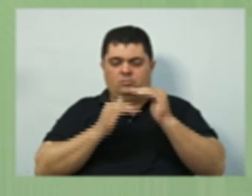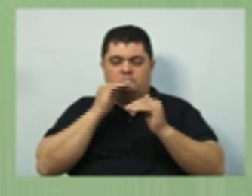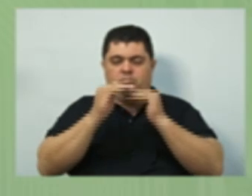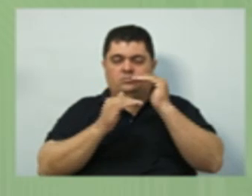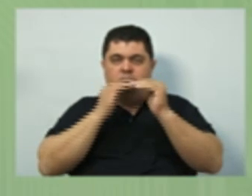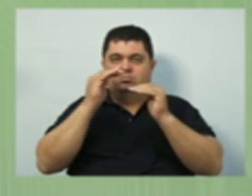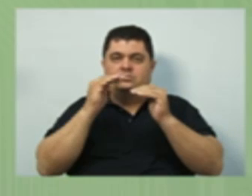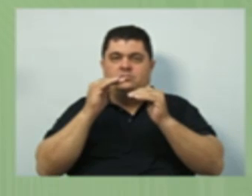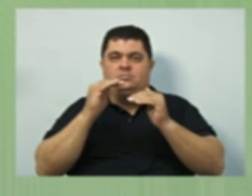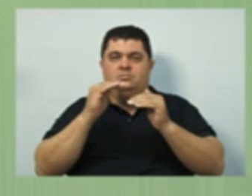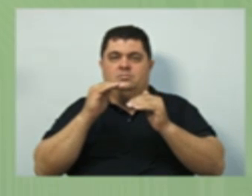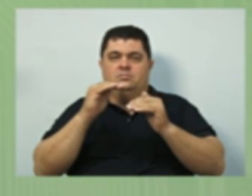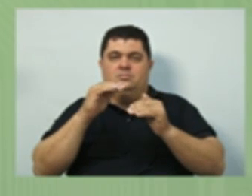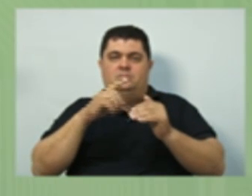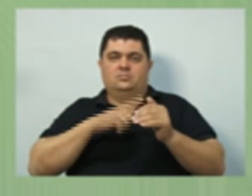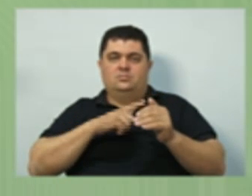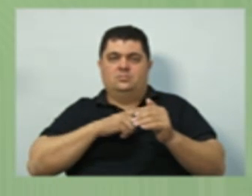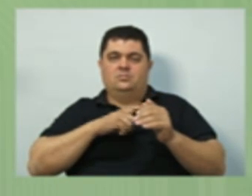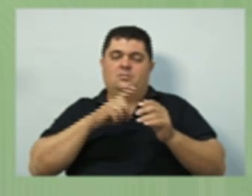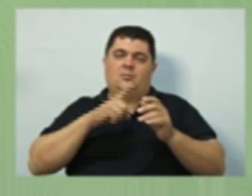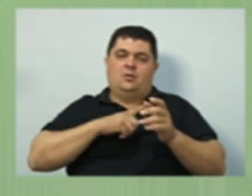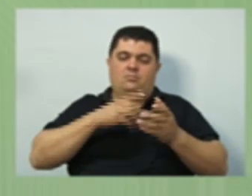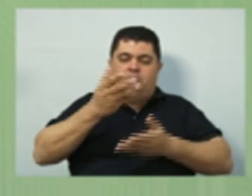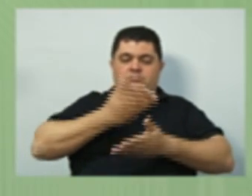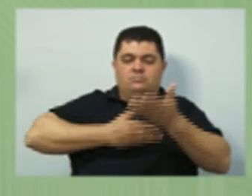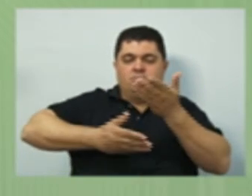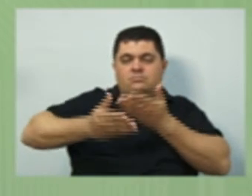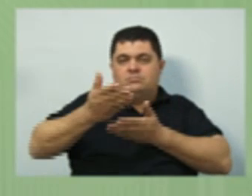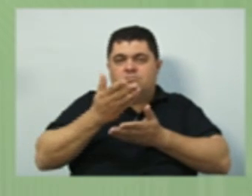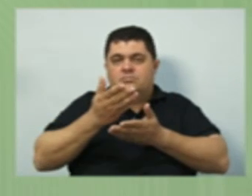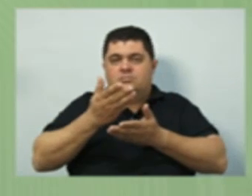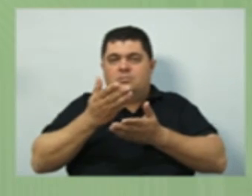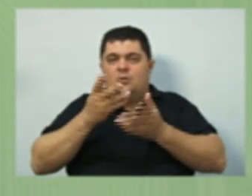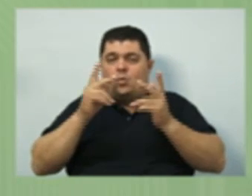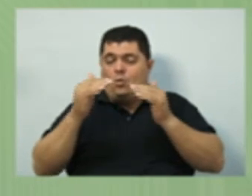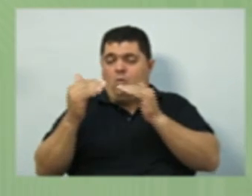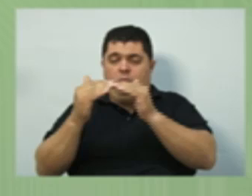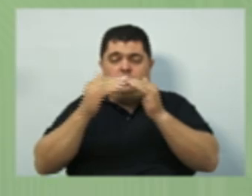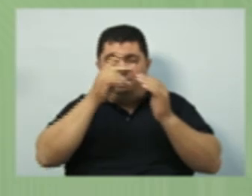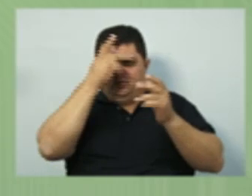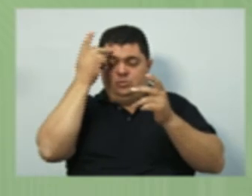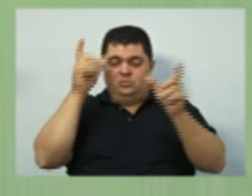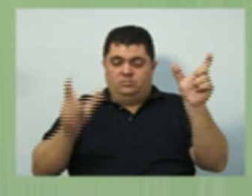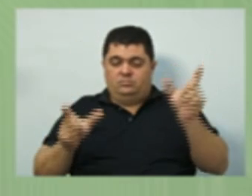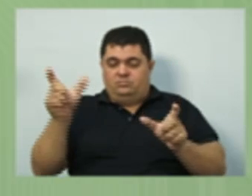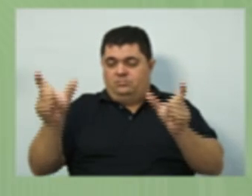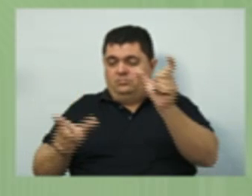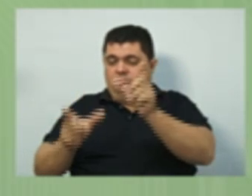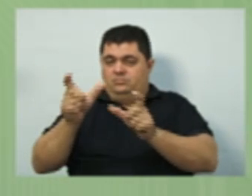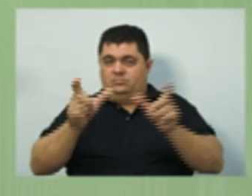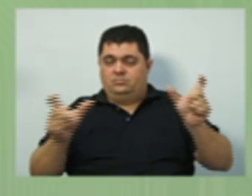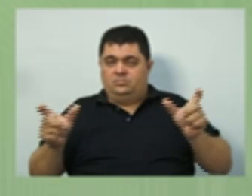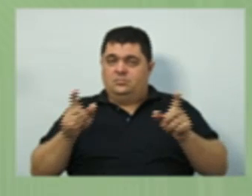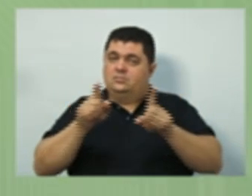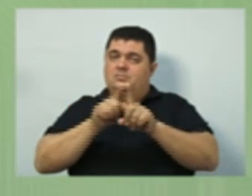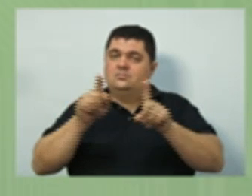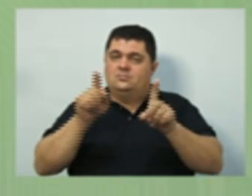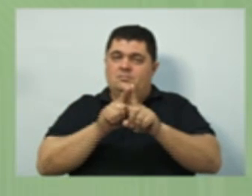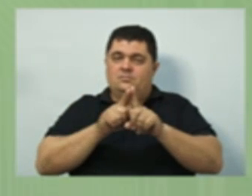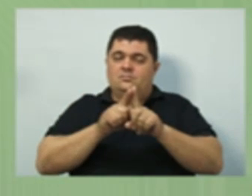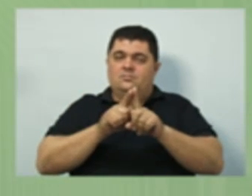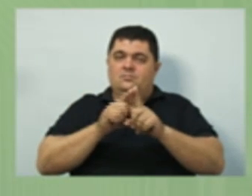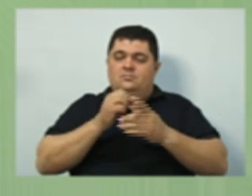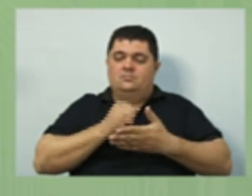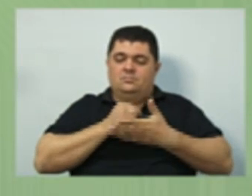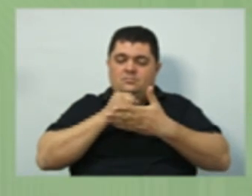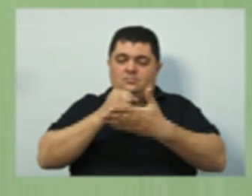seja nas suas relações com os seus iguais, e ao mesmo tempo vai